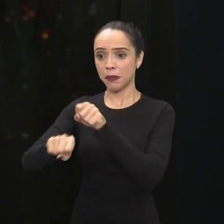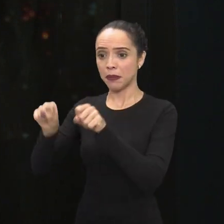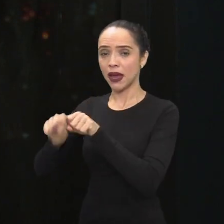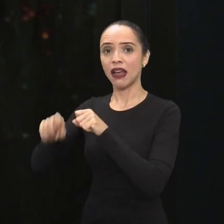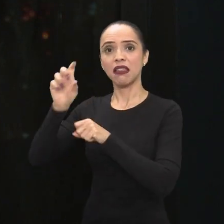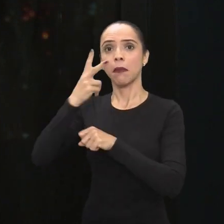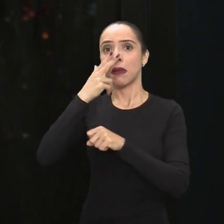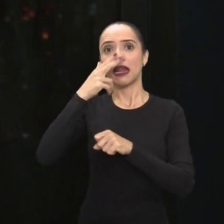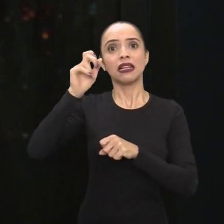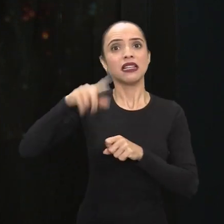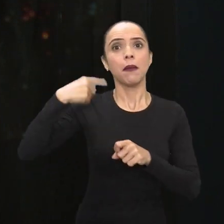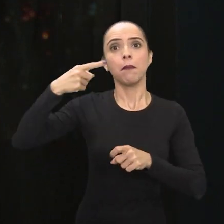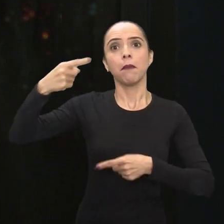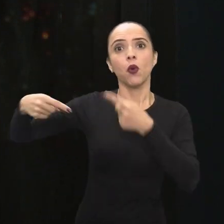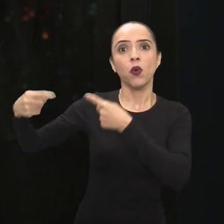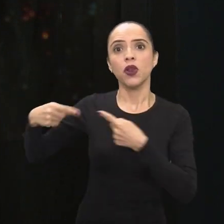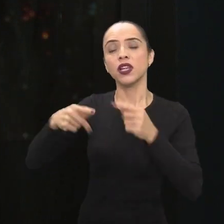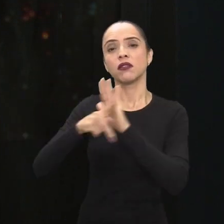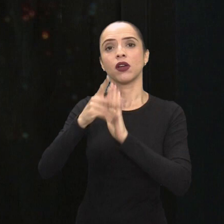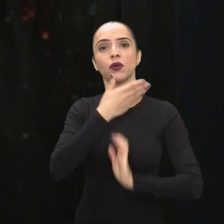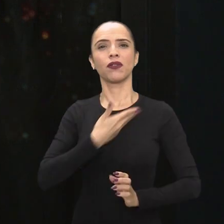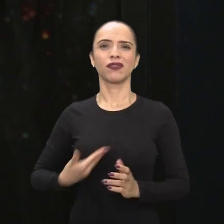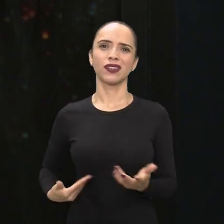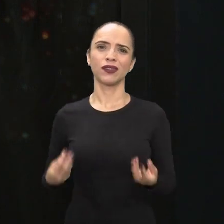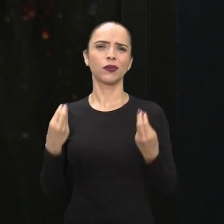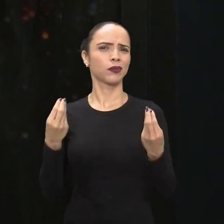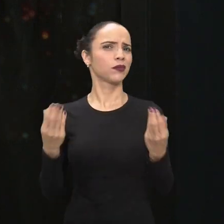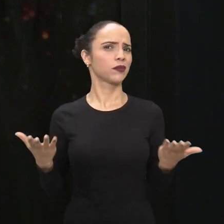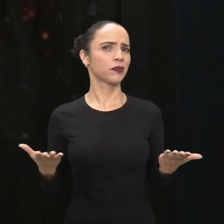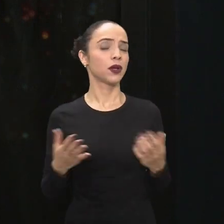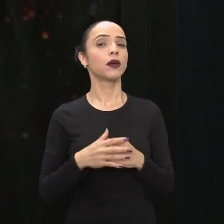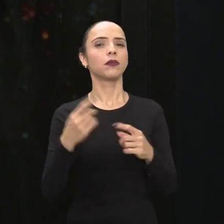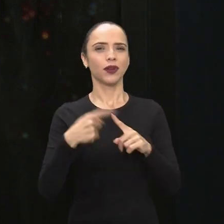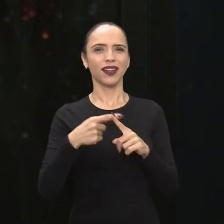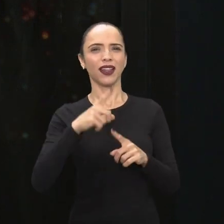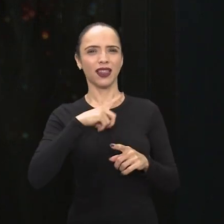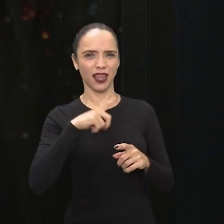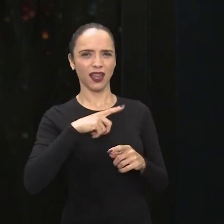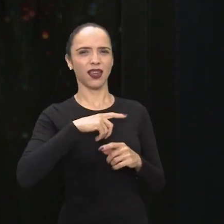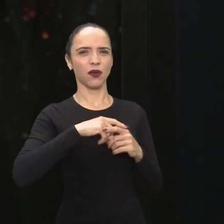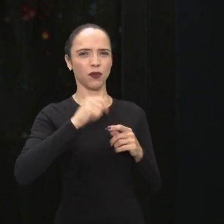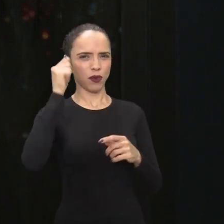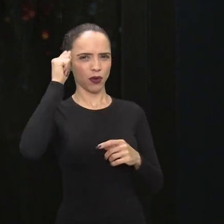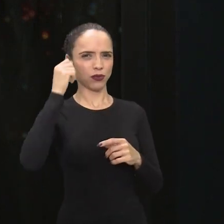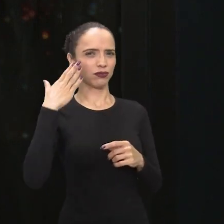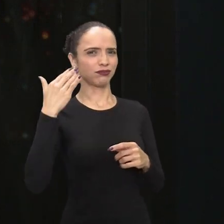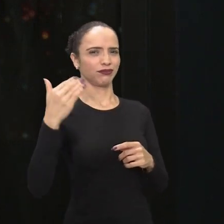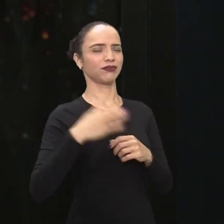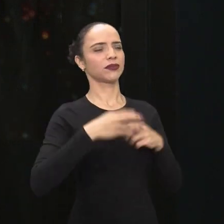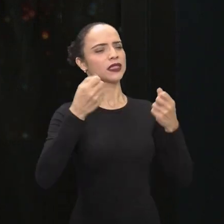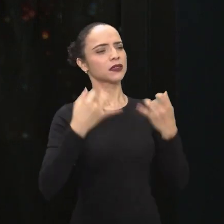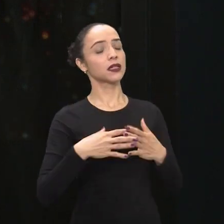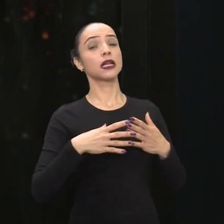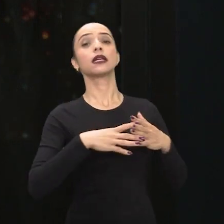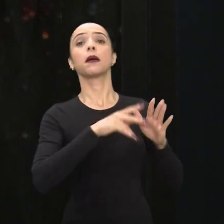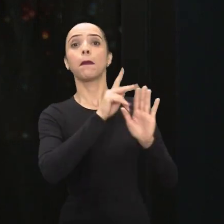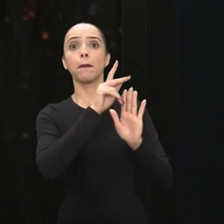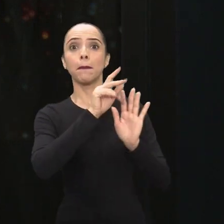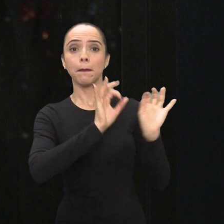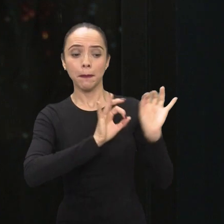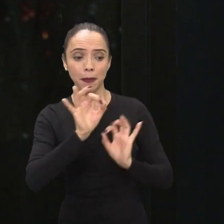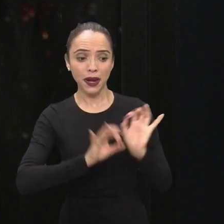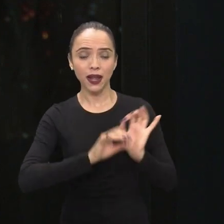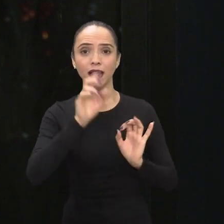tem grande estudioso né aquele bem que ele vai falar que esse plano é um plano da necropolítica